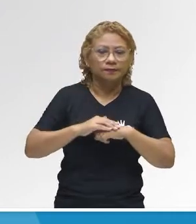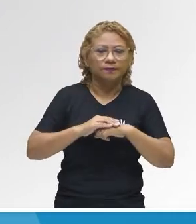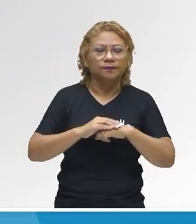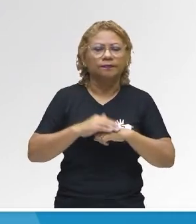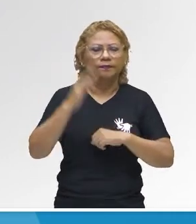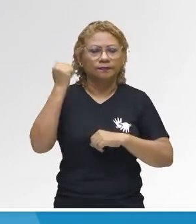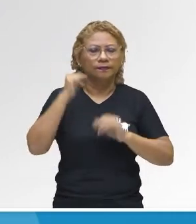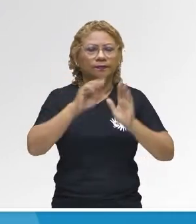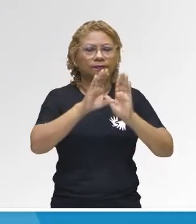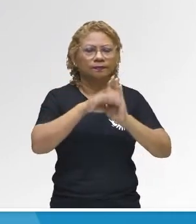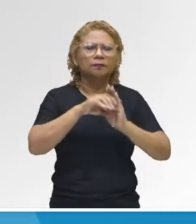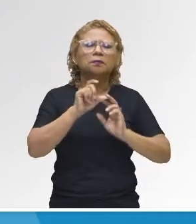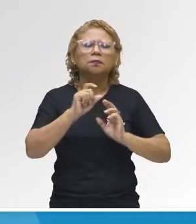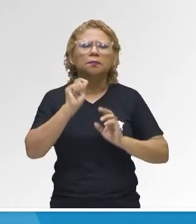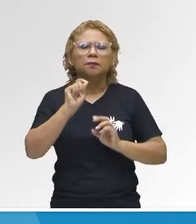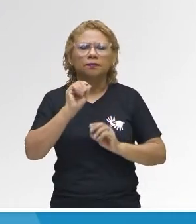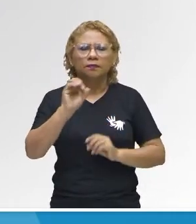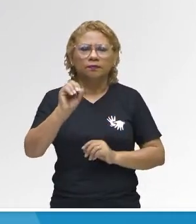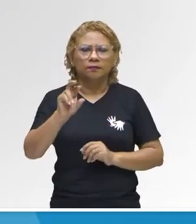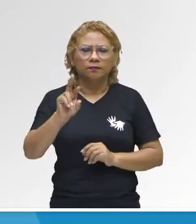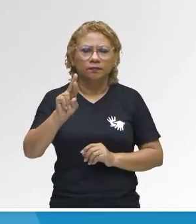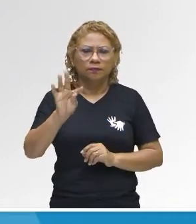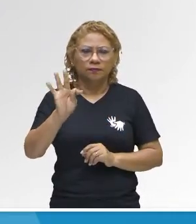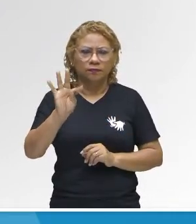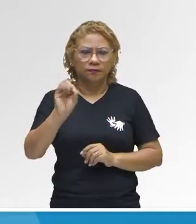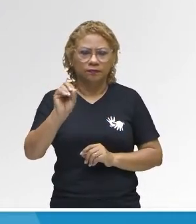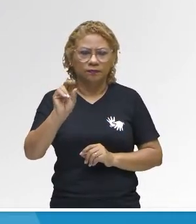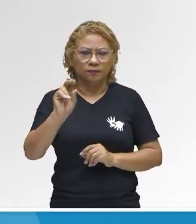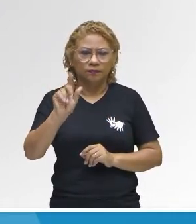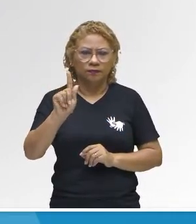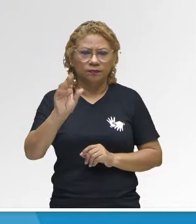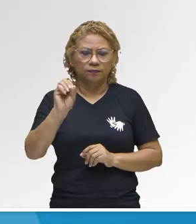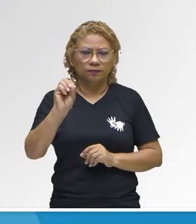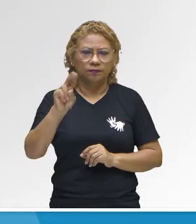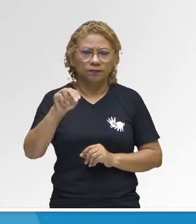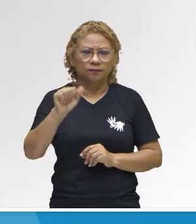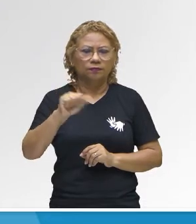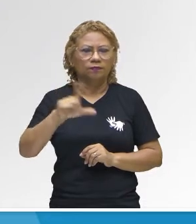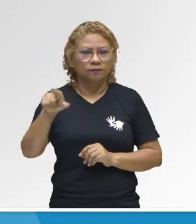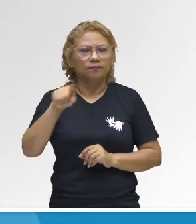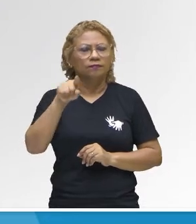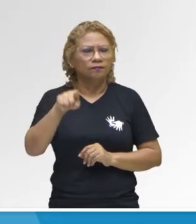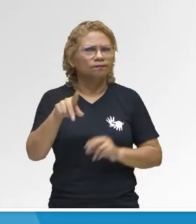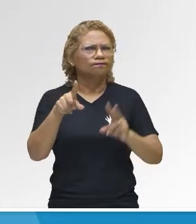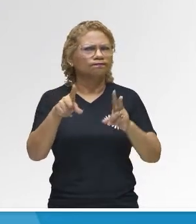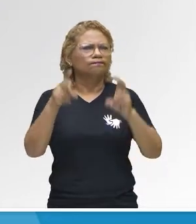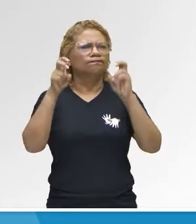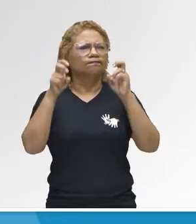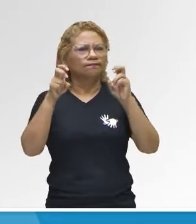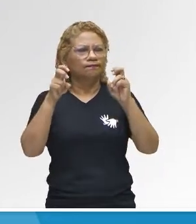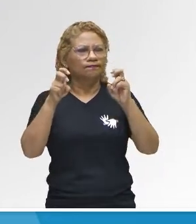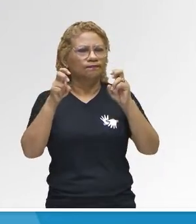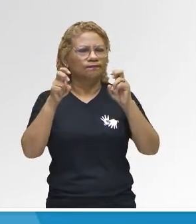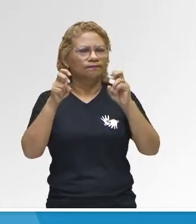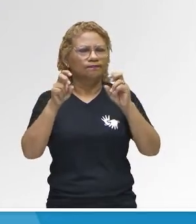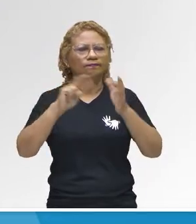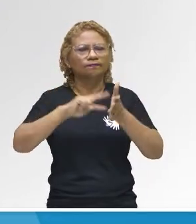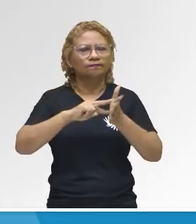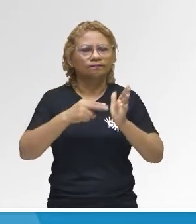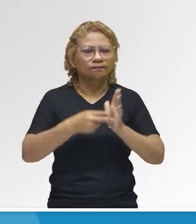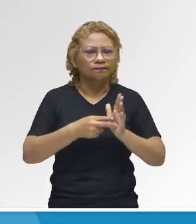de ortogonal. Quando você ouvir essa palavra ortogonal, você já sabe que essa expressão